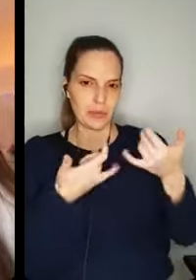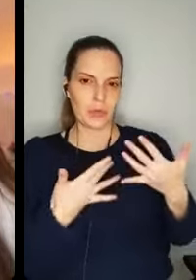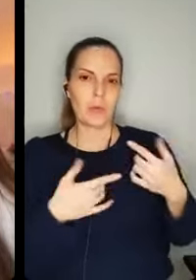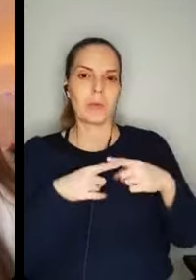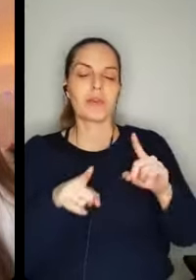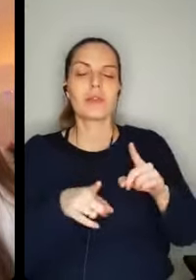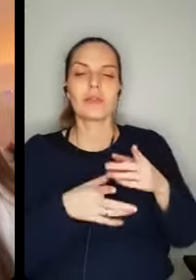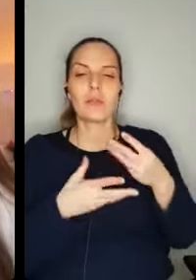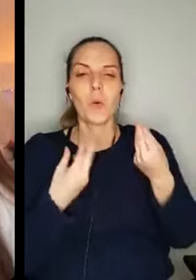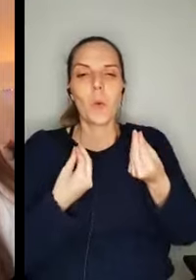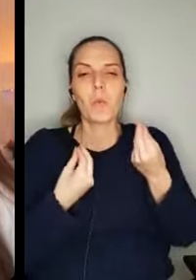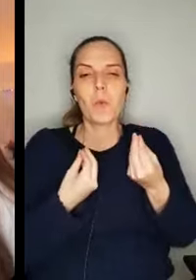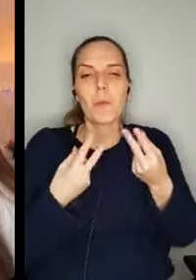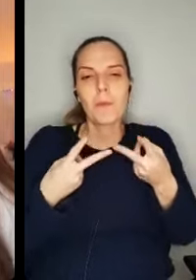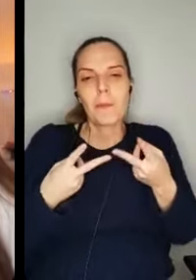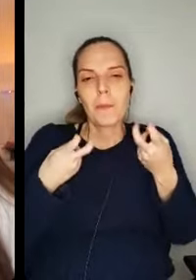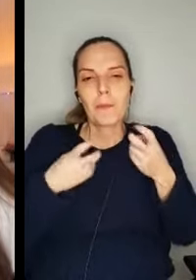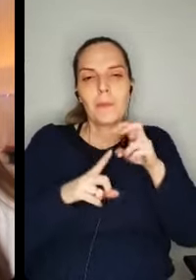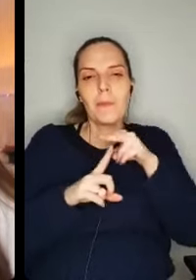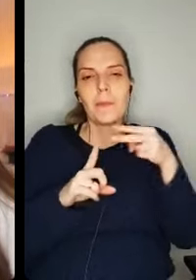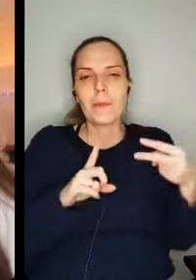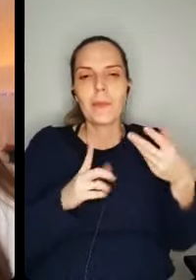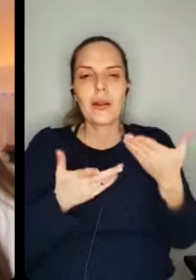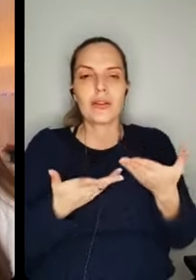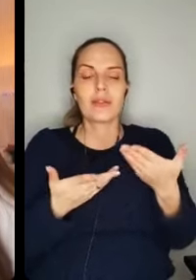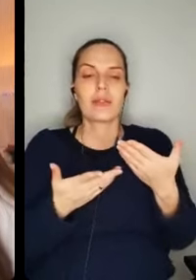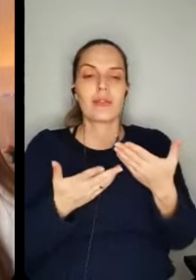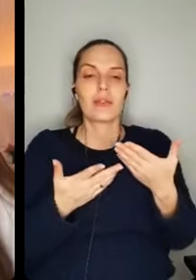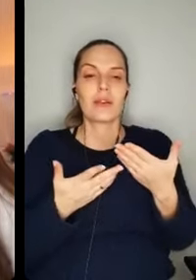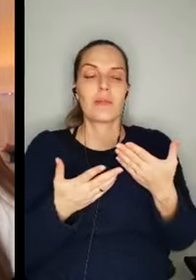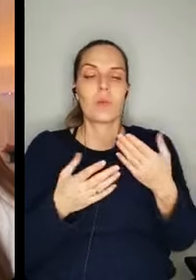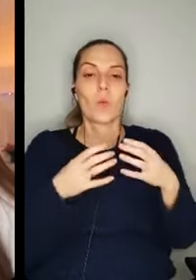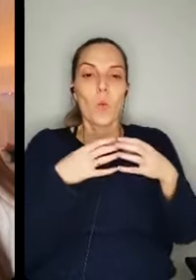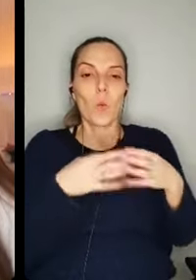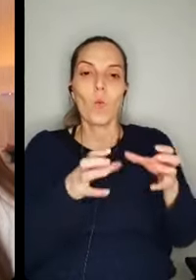vocês em relação a essa, enfim, a esse convívio com o pessoal.